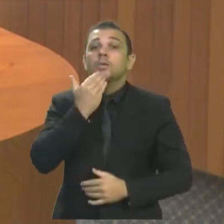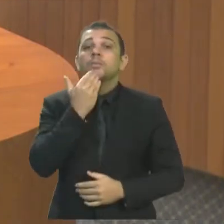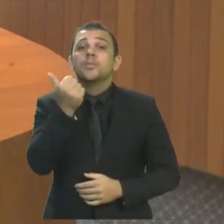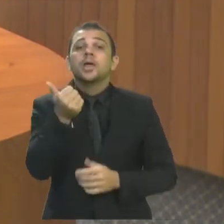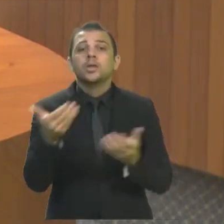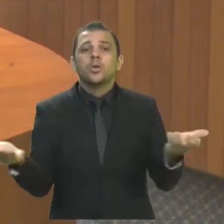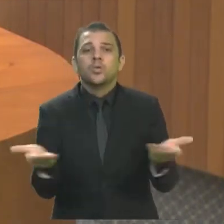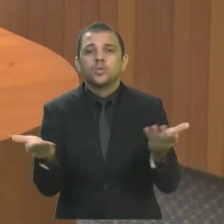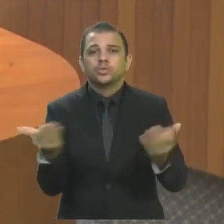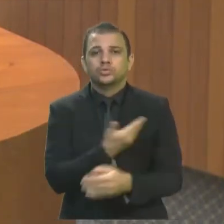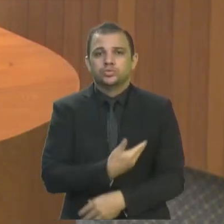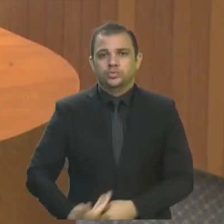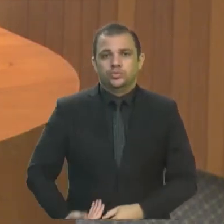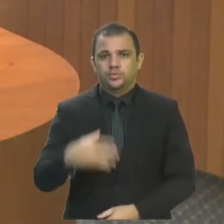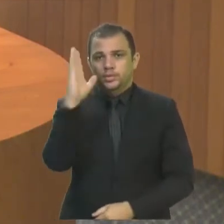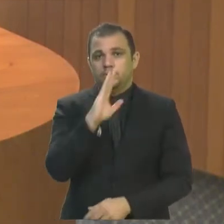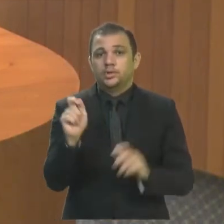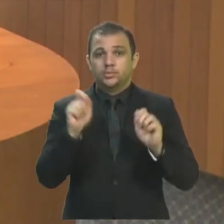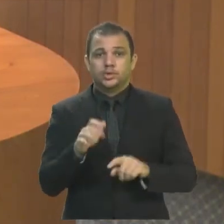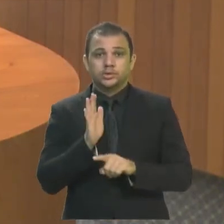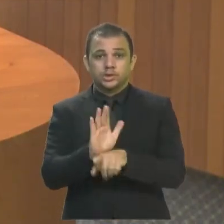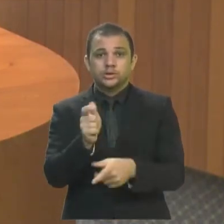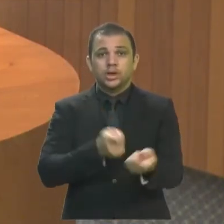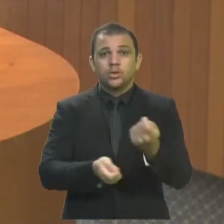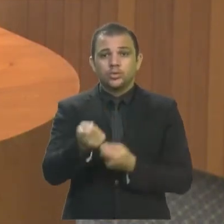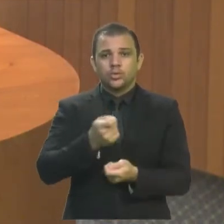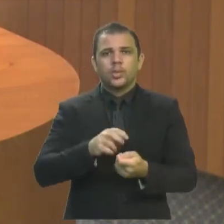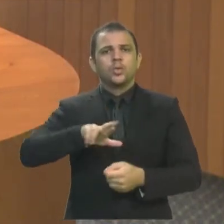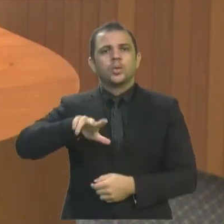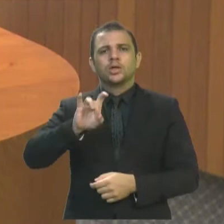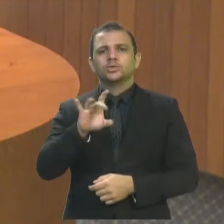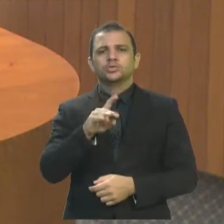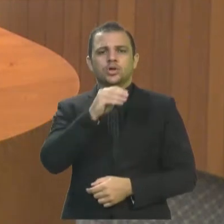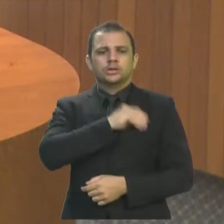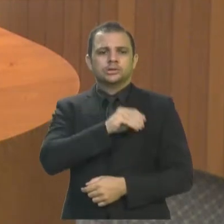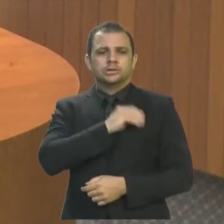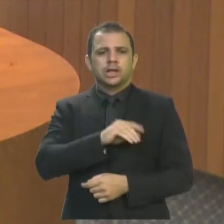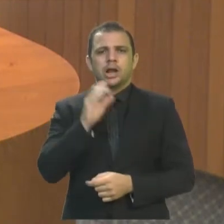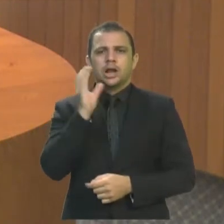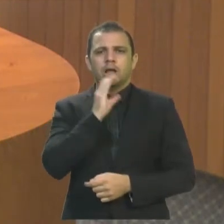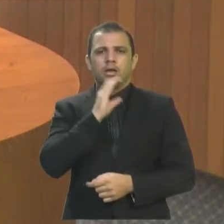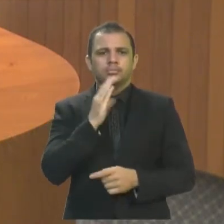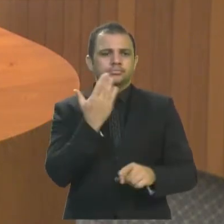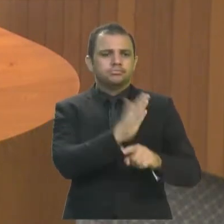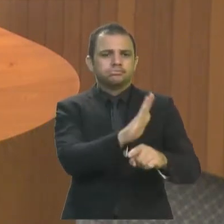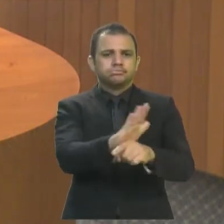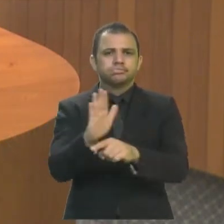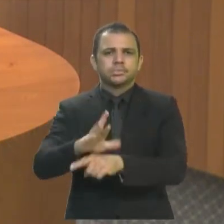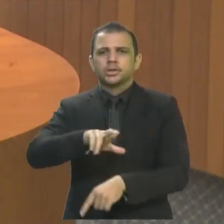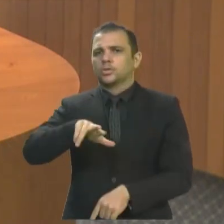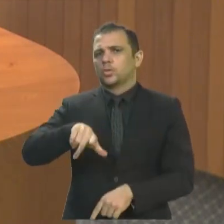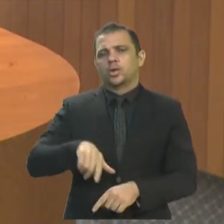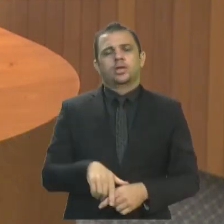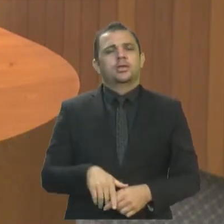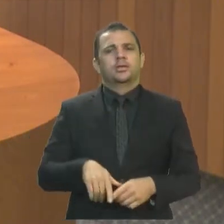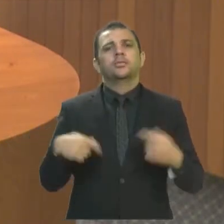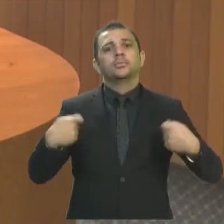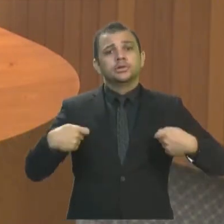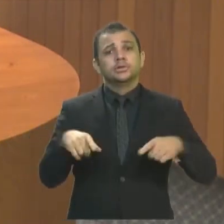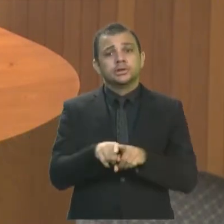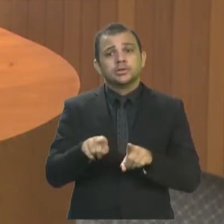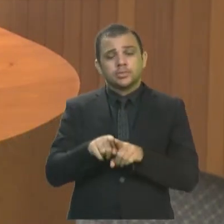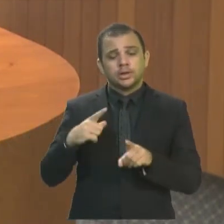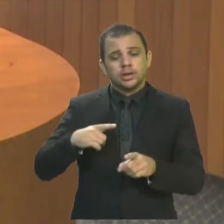reservar alguns bilhões mesmo para subsidiar o combustível, para que haja uma redução.